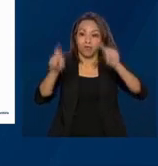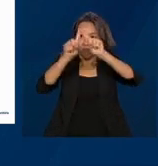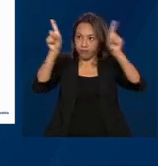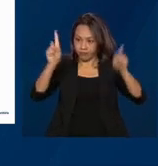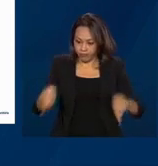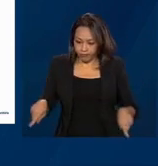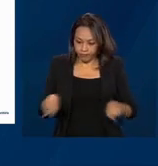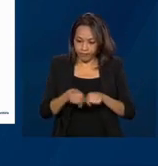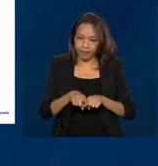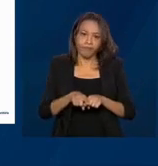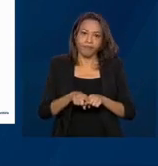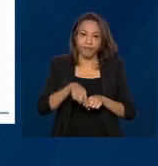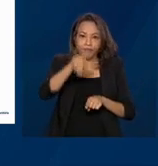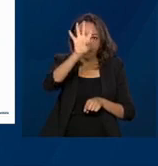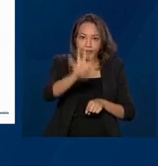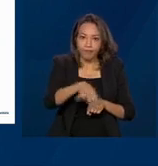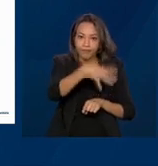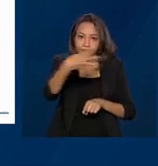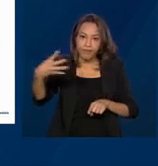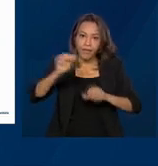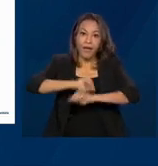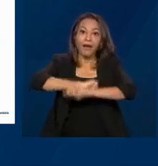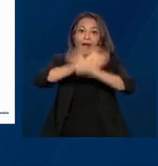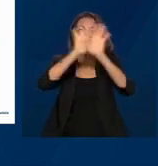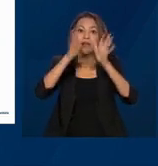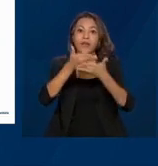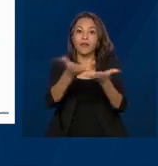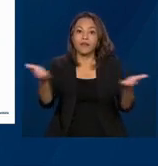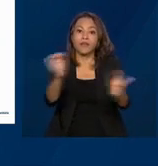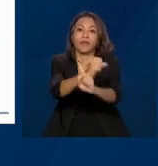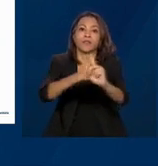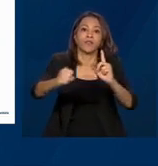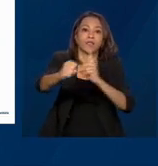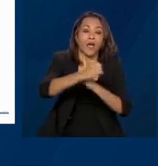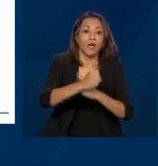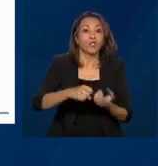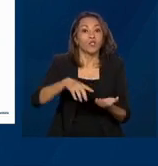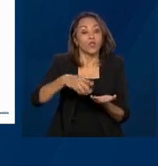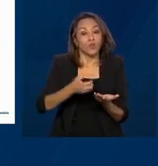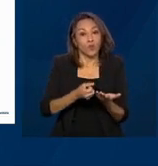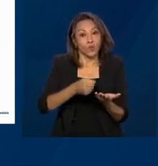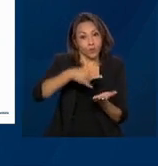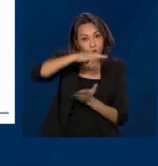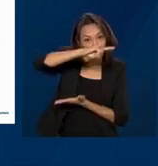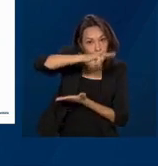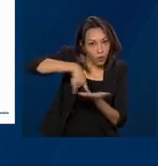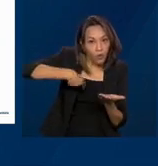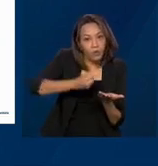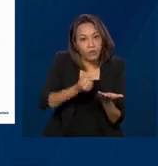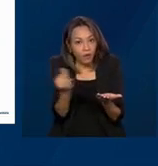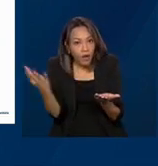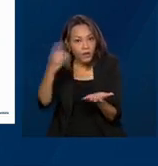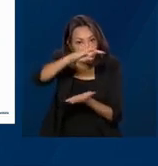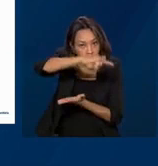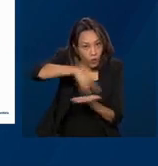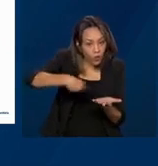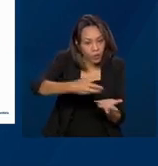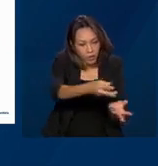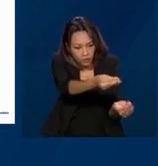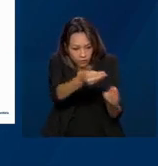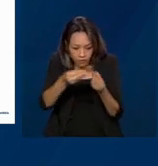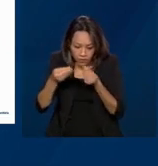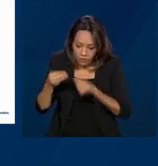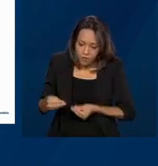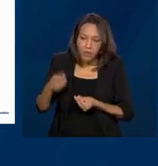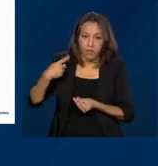justamente para dar transparência para a sociedade, para as pessoas, de que os documentos que são enviados para